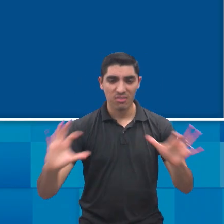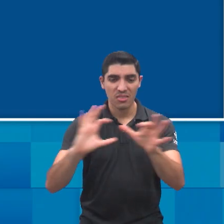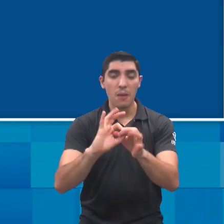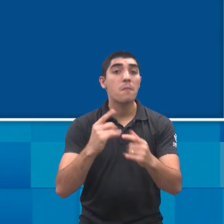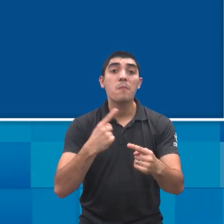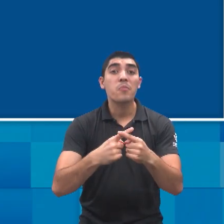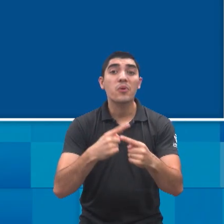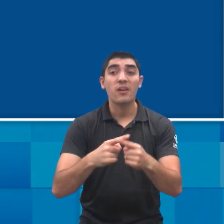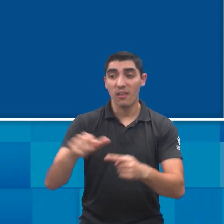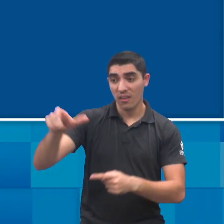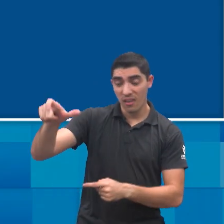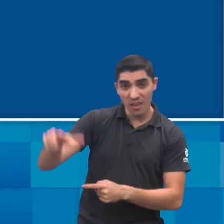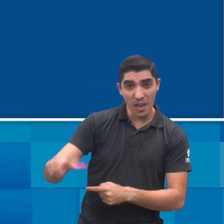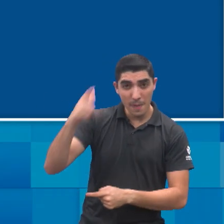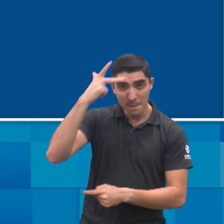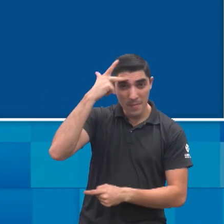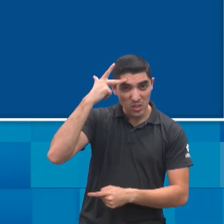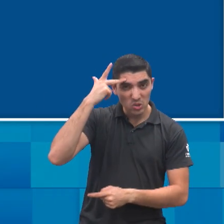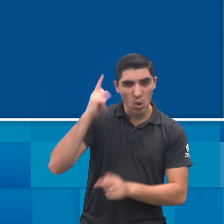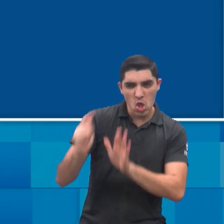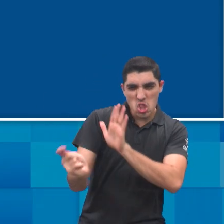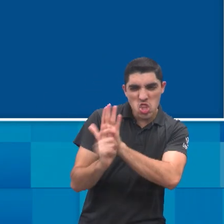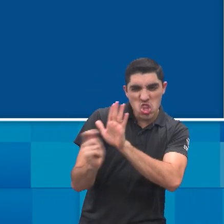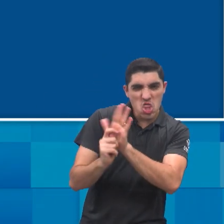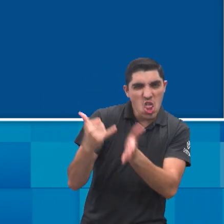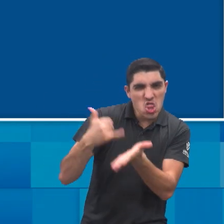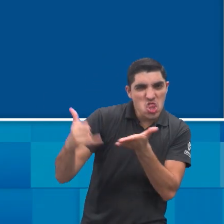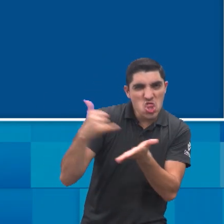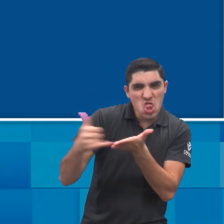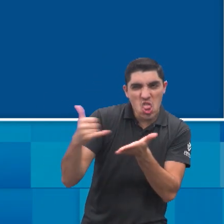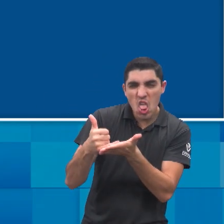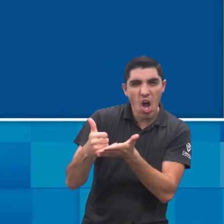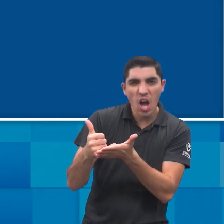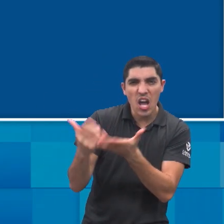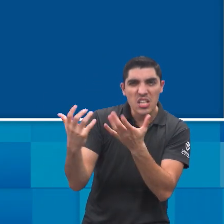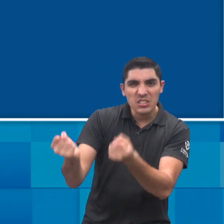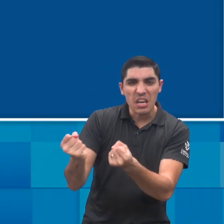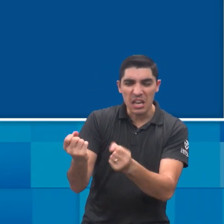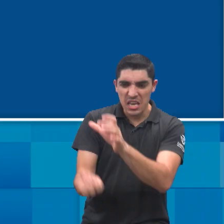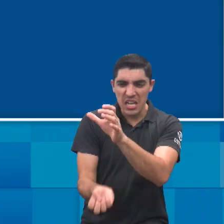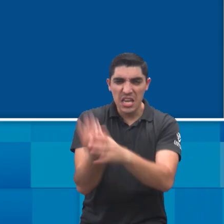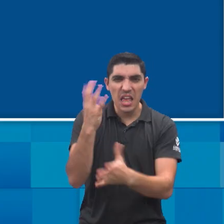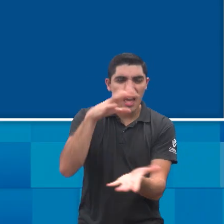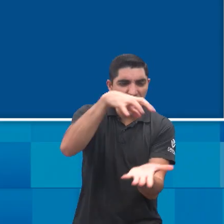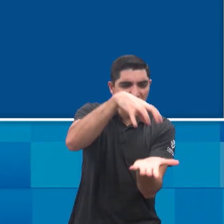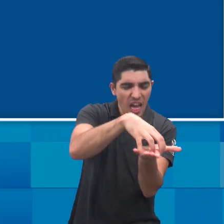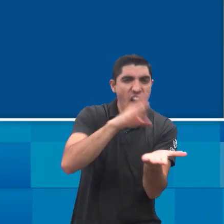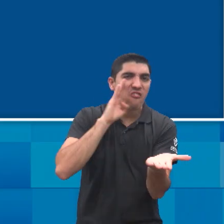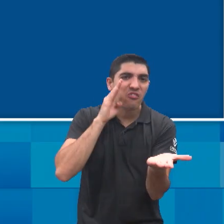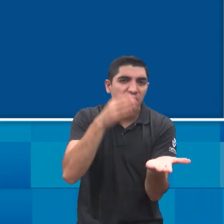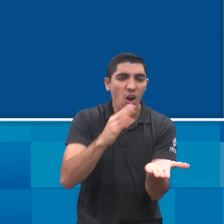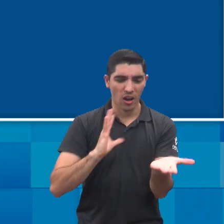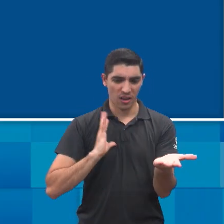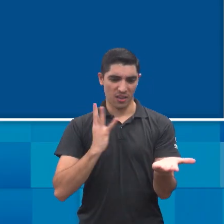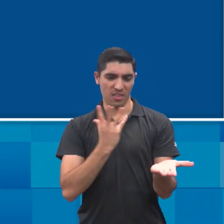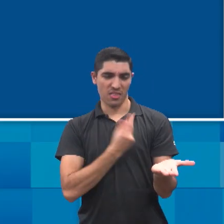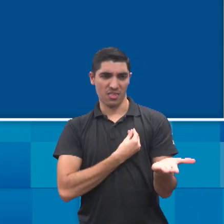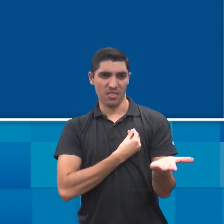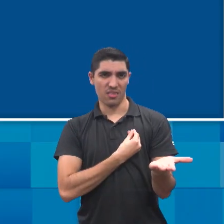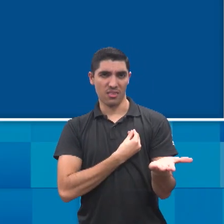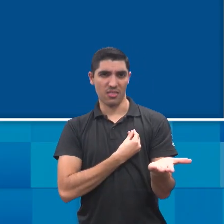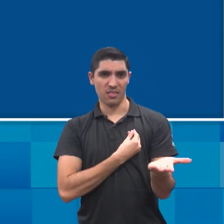tráfico de drogas que quer estruturar ambulatório trans na cidade. Então, olha a impressão que o senhor dá para o